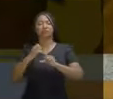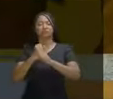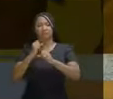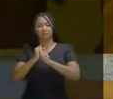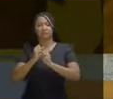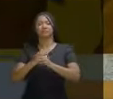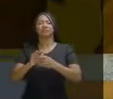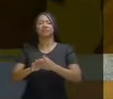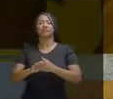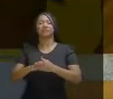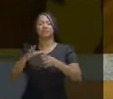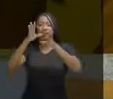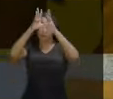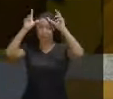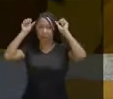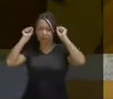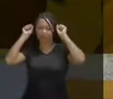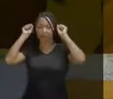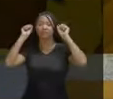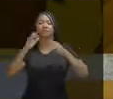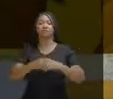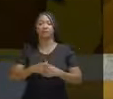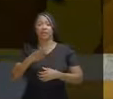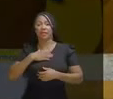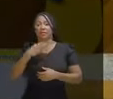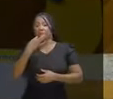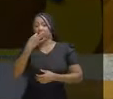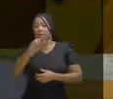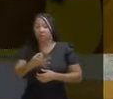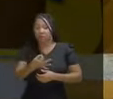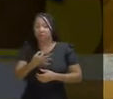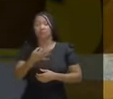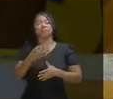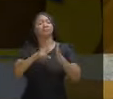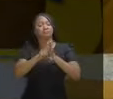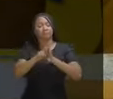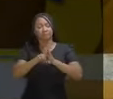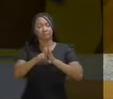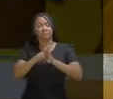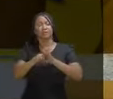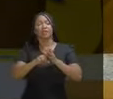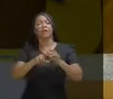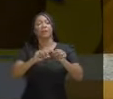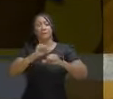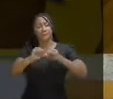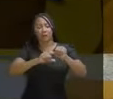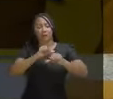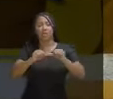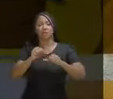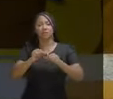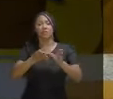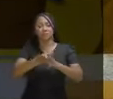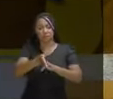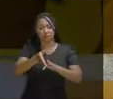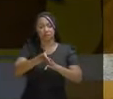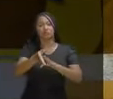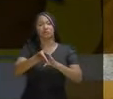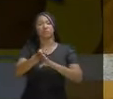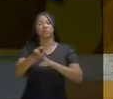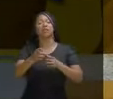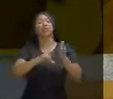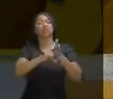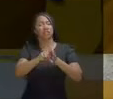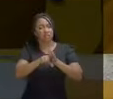60ª Sessão Judiciária Ordinária. Impõe, na minha avaliação, mudança de orientação desse tribunal, no sentido